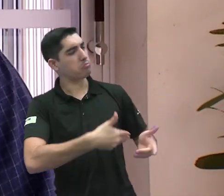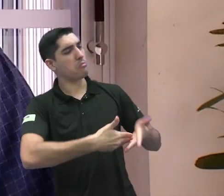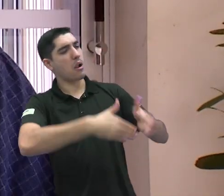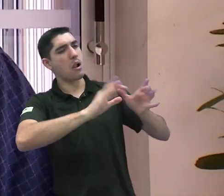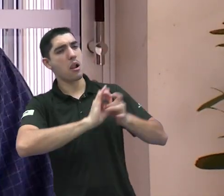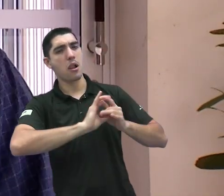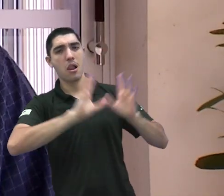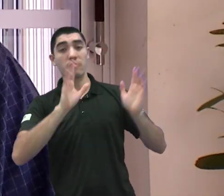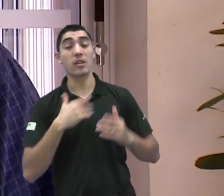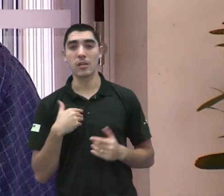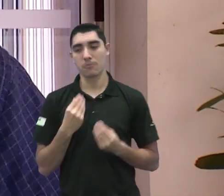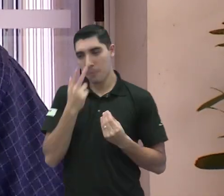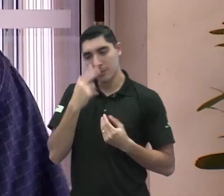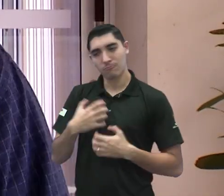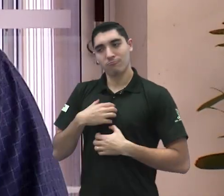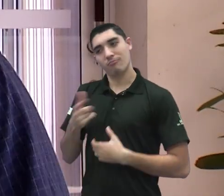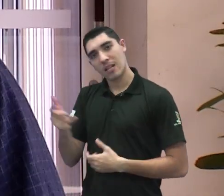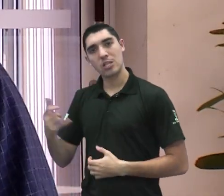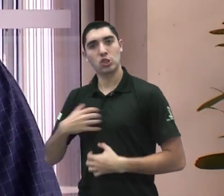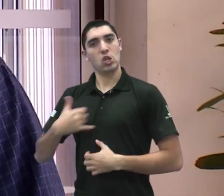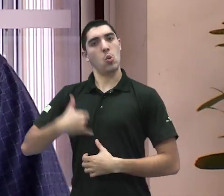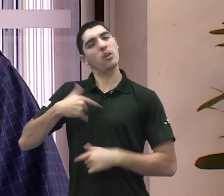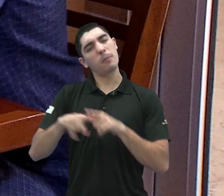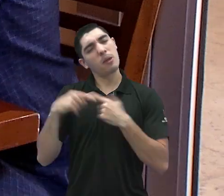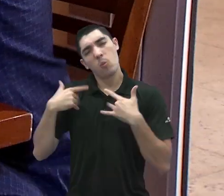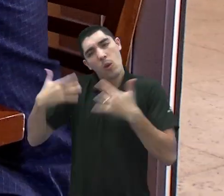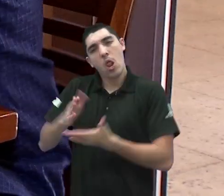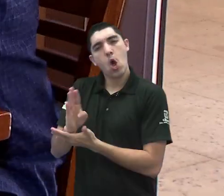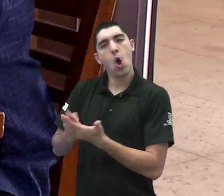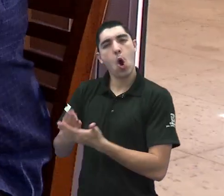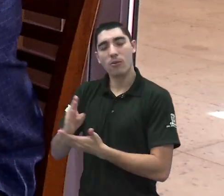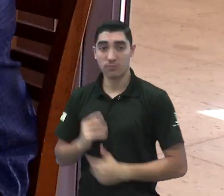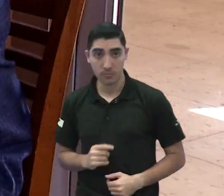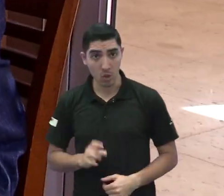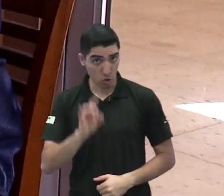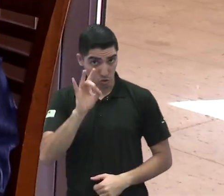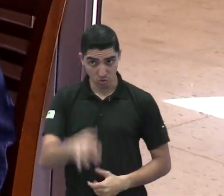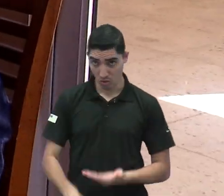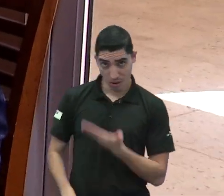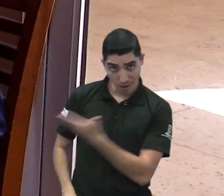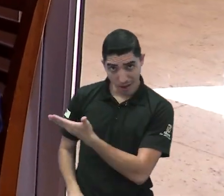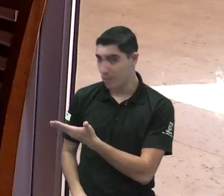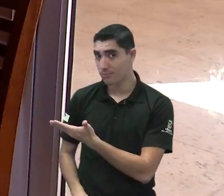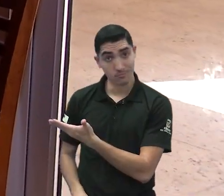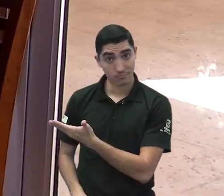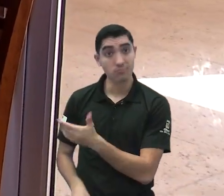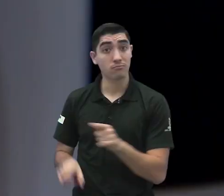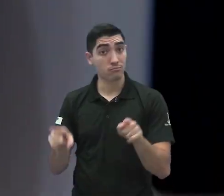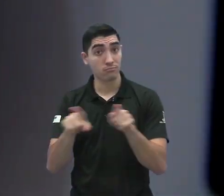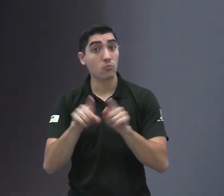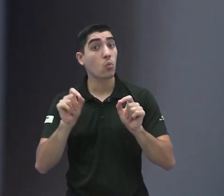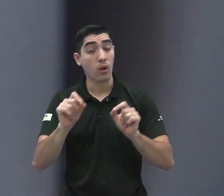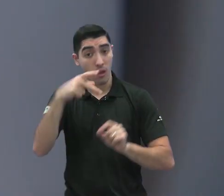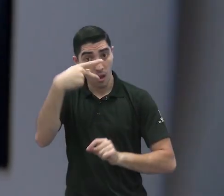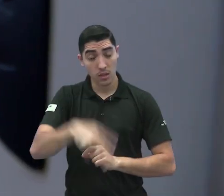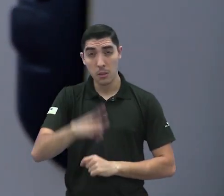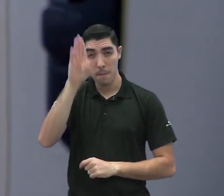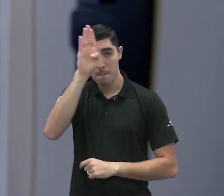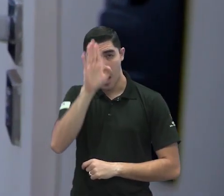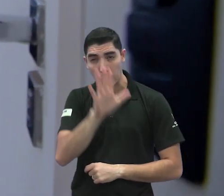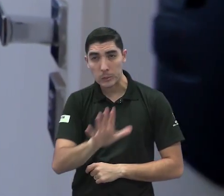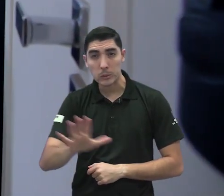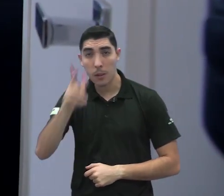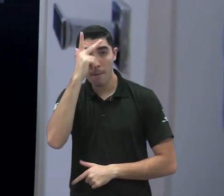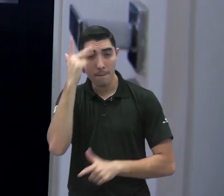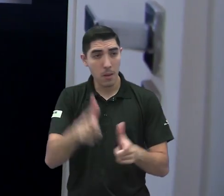né? Então foi mais por isso, para dar um orgulho e para parar de incomodar. E essa não é uma escolha só do Ricardo não, viu? O número de